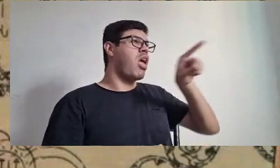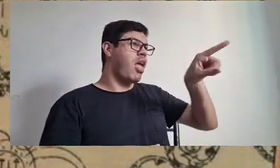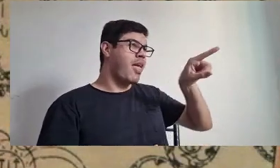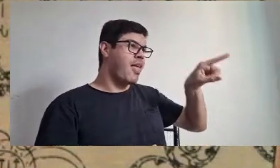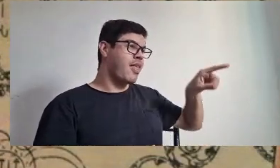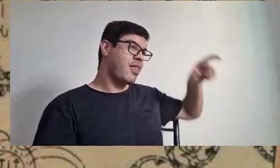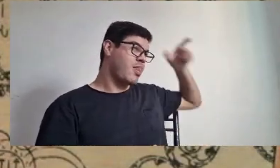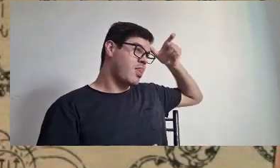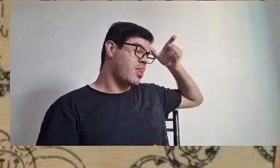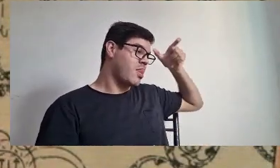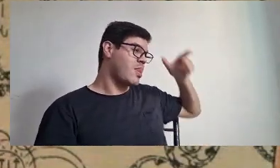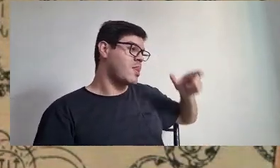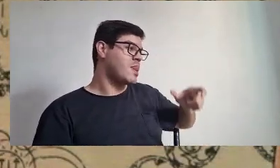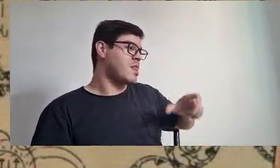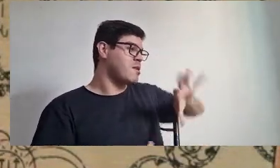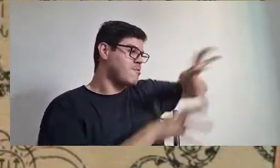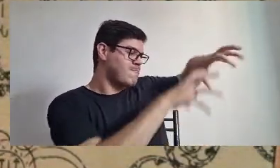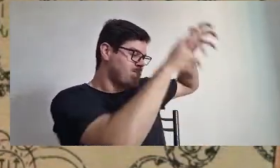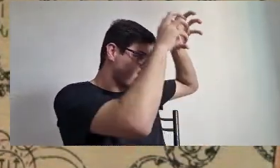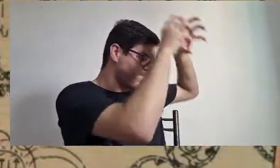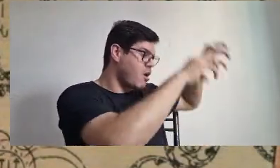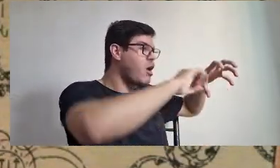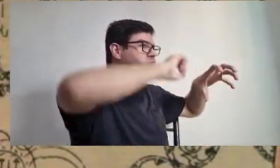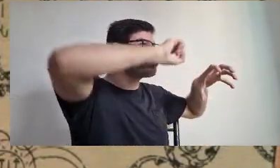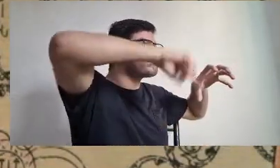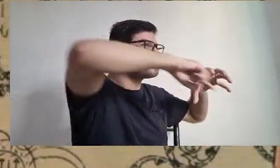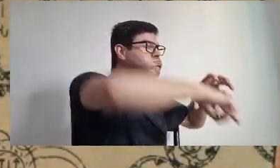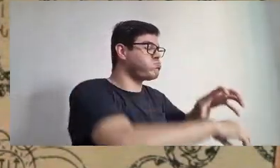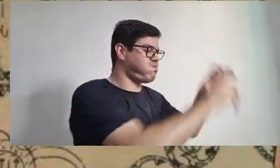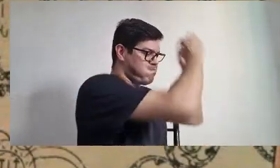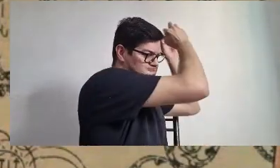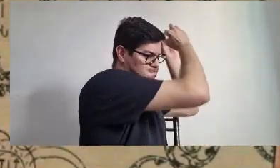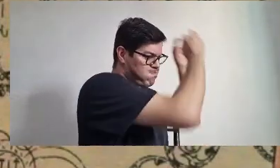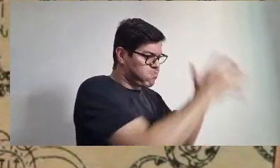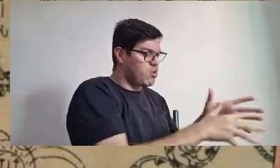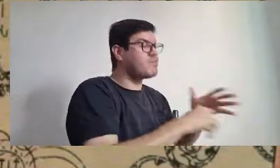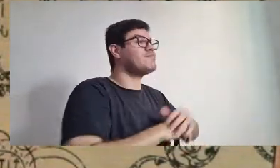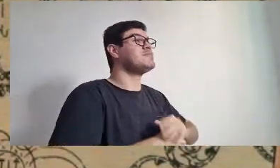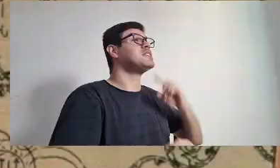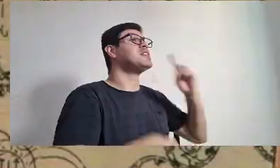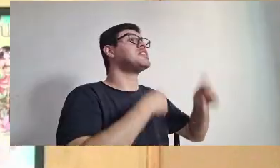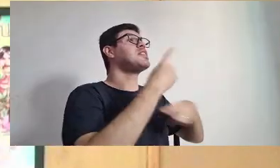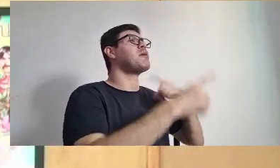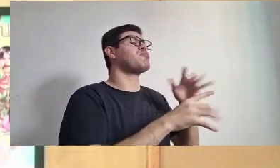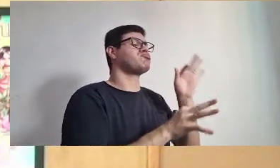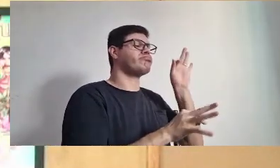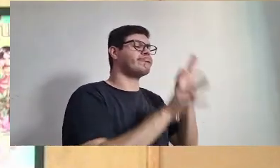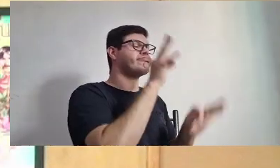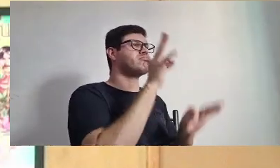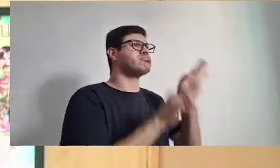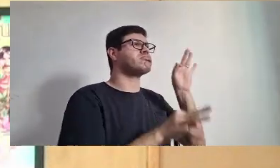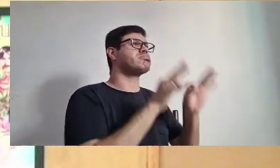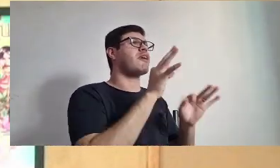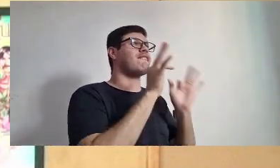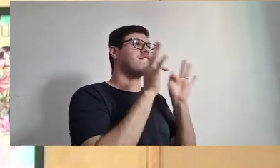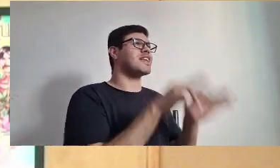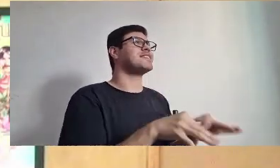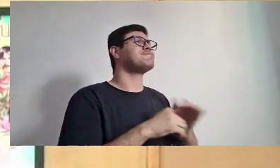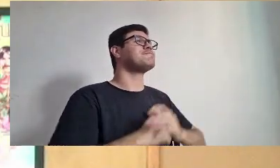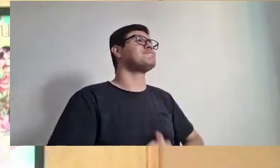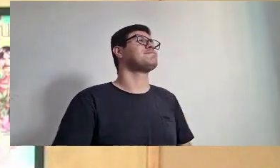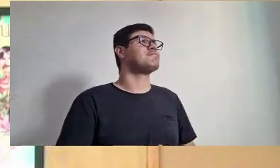abismo e Jesus vai reinar aqui por 1000 anos, só depois que é o juízo final. Eu já estou falando em escatologia.